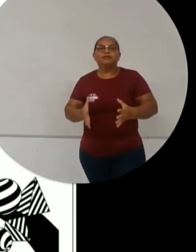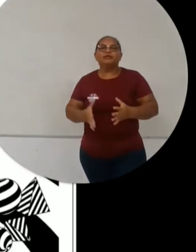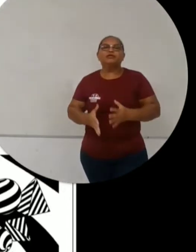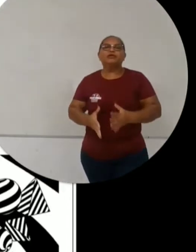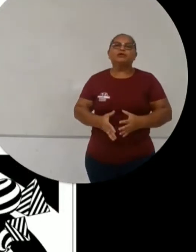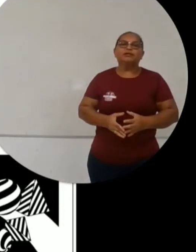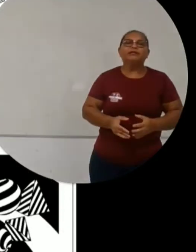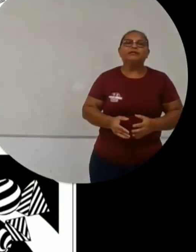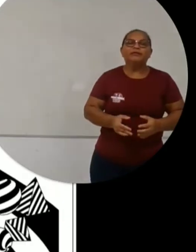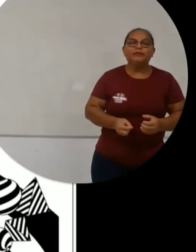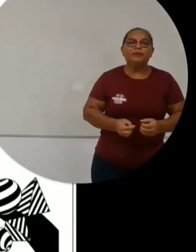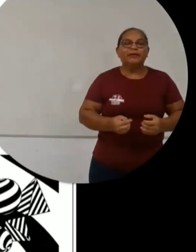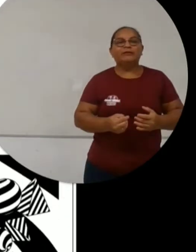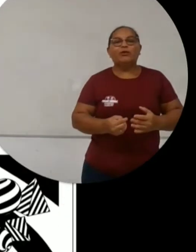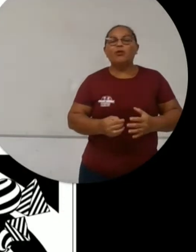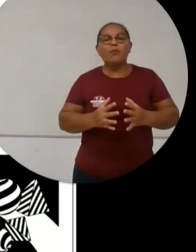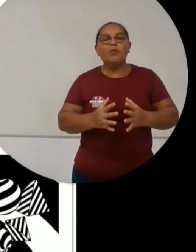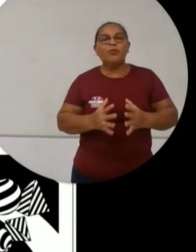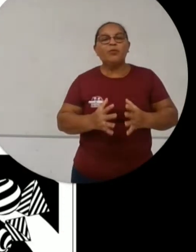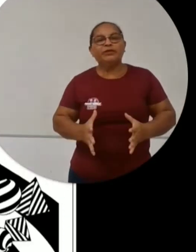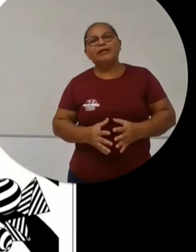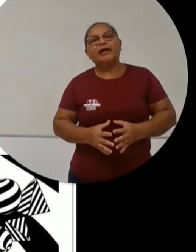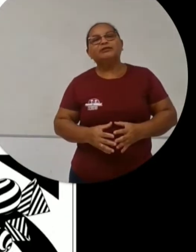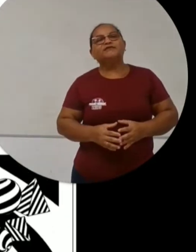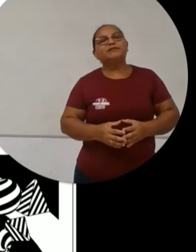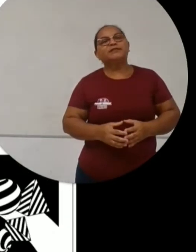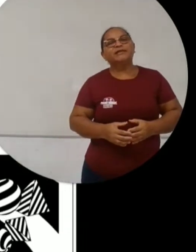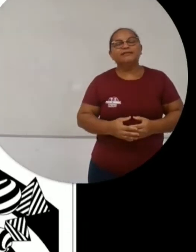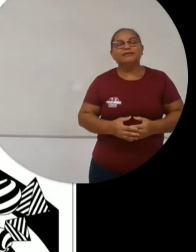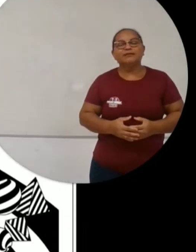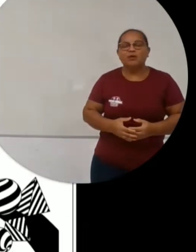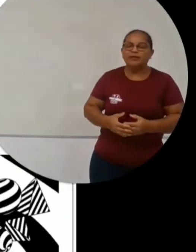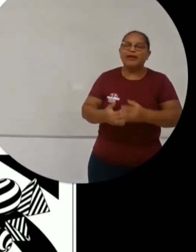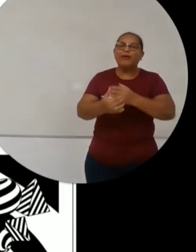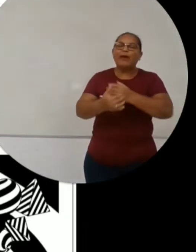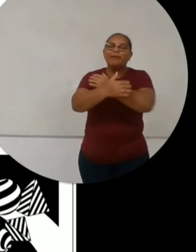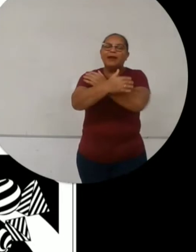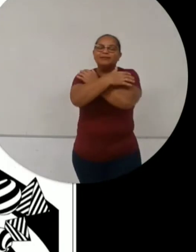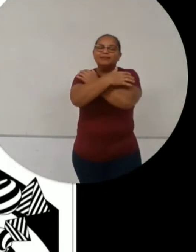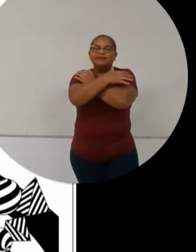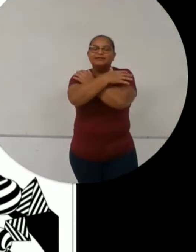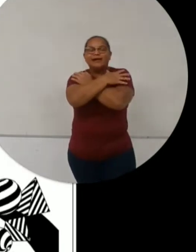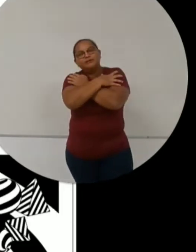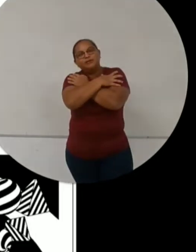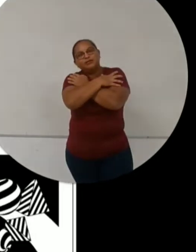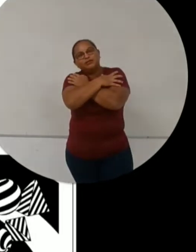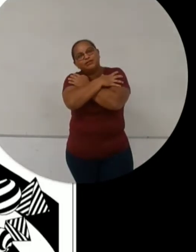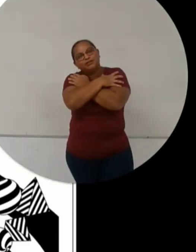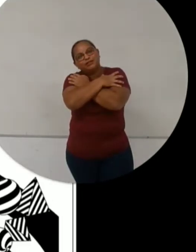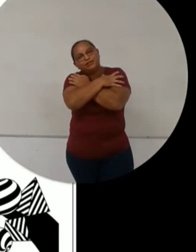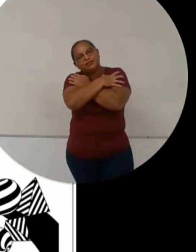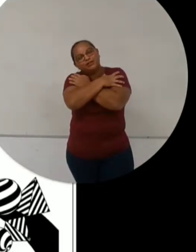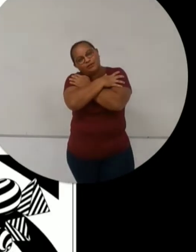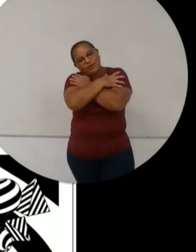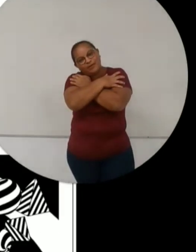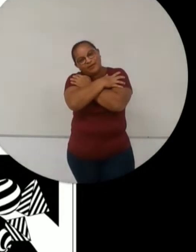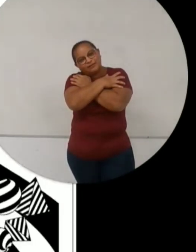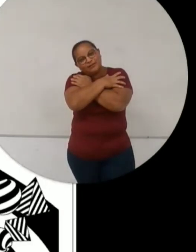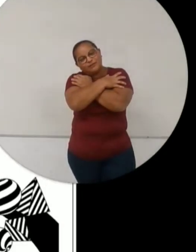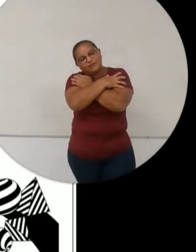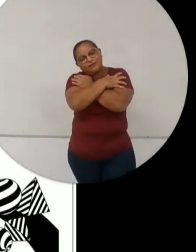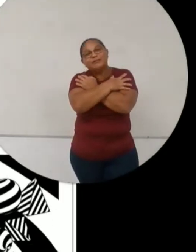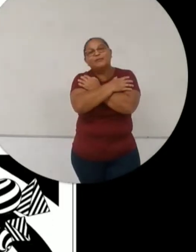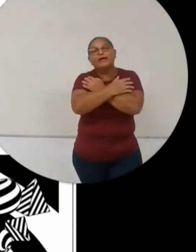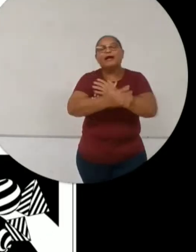que a gente gosta. E eu estou com muita saudade de vocês nesse momento. Quero abraçá-lo, mesmo que distante. Olha o meu abraço